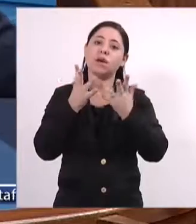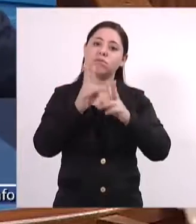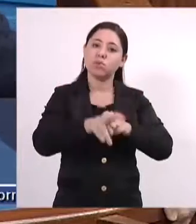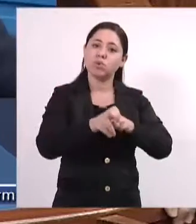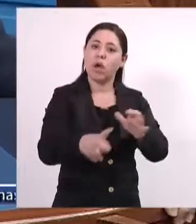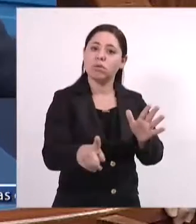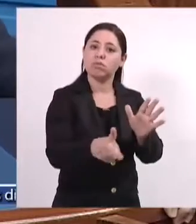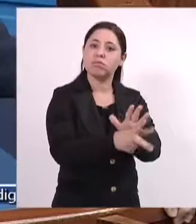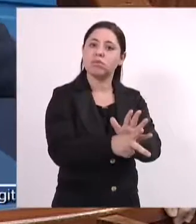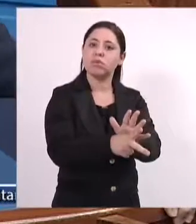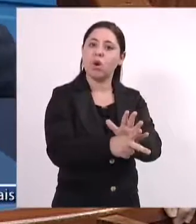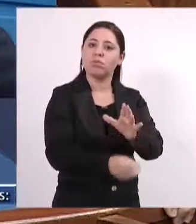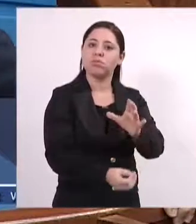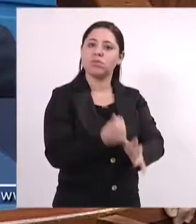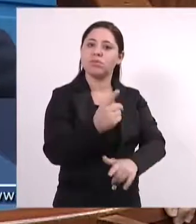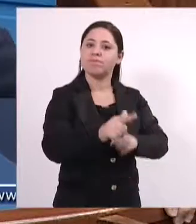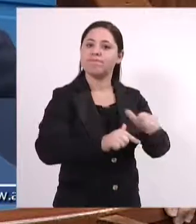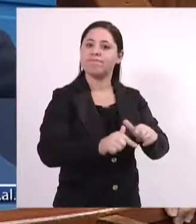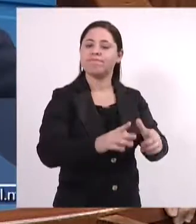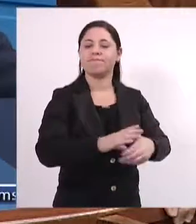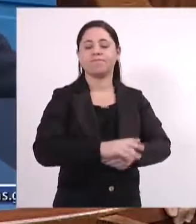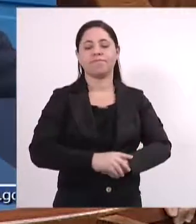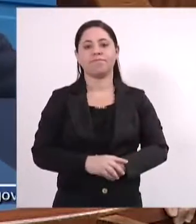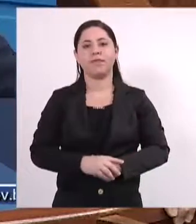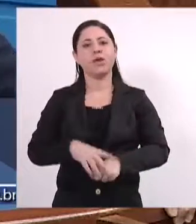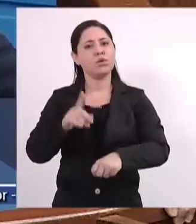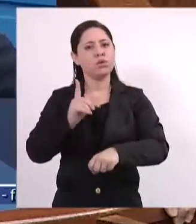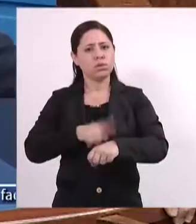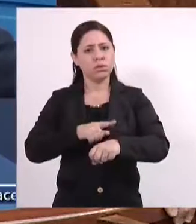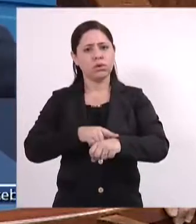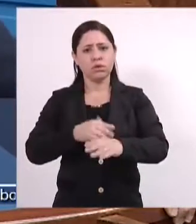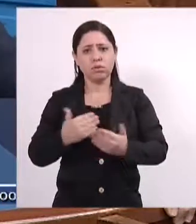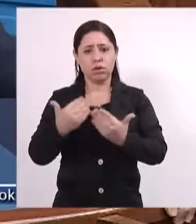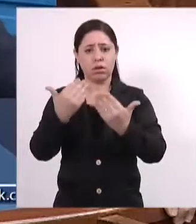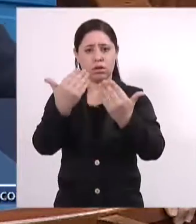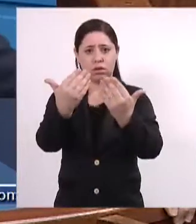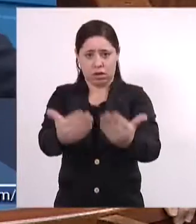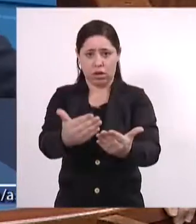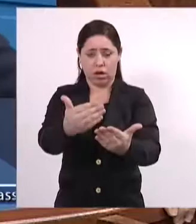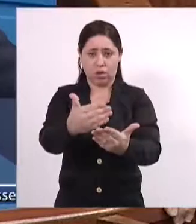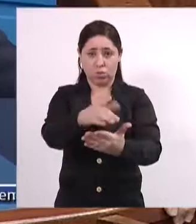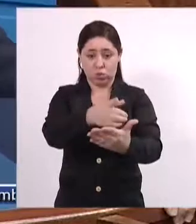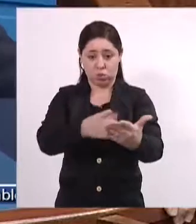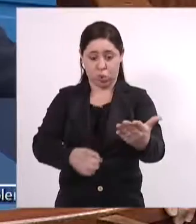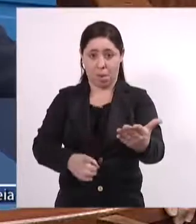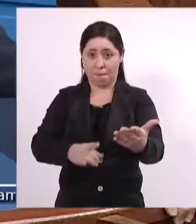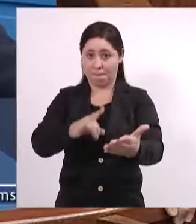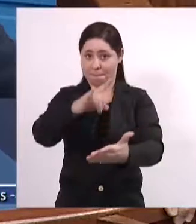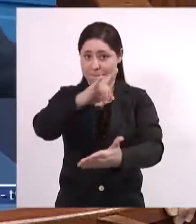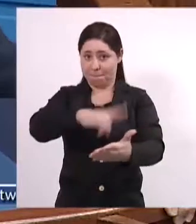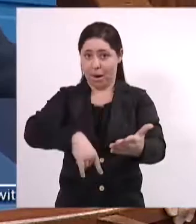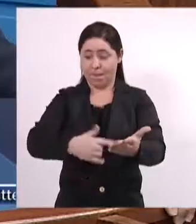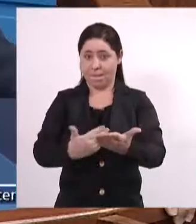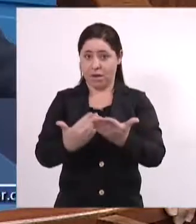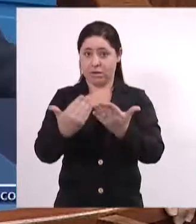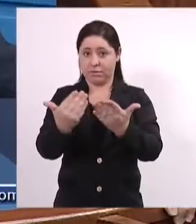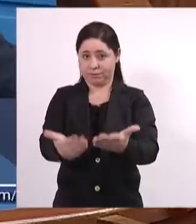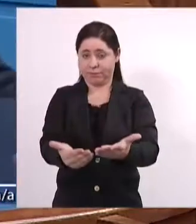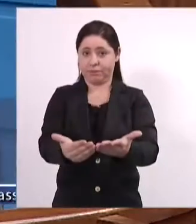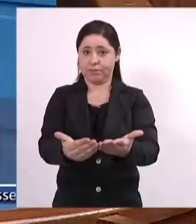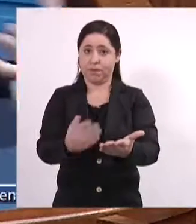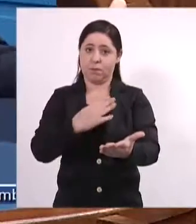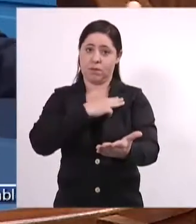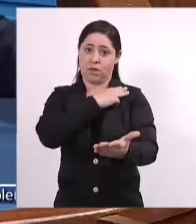produção local. E naquele momento entregamos então um documento para a ministra Tereza Cristina,